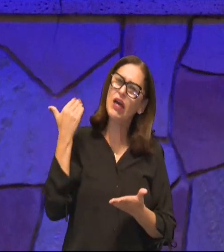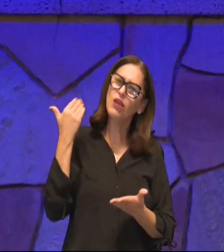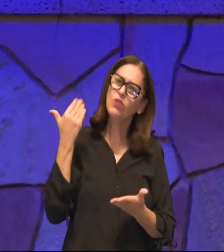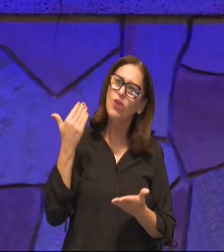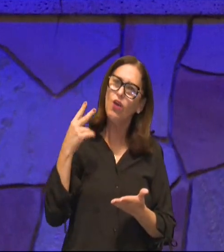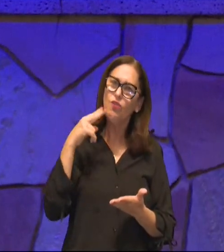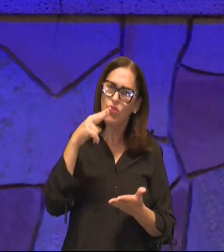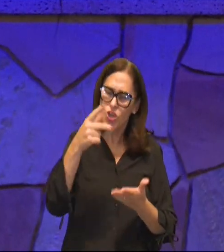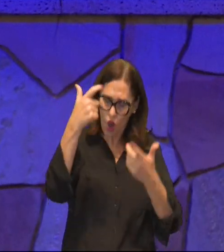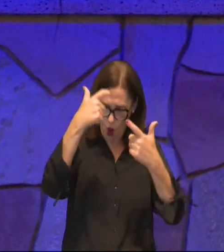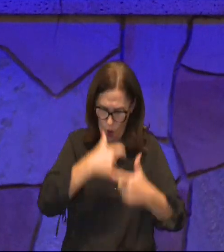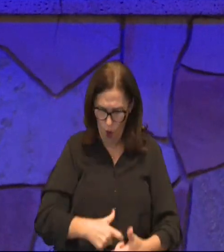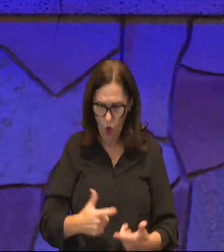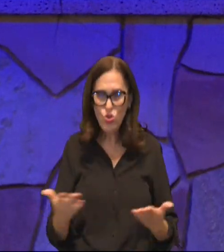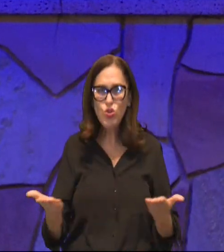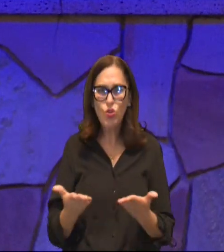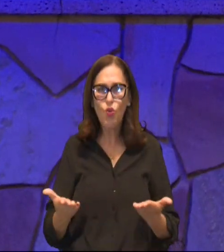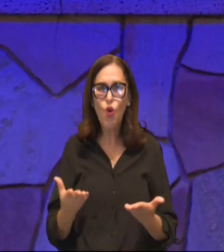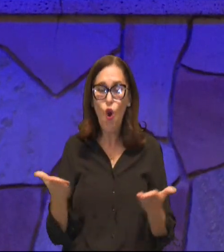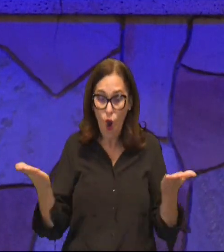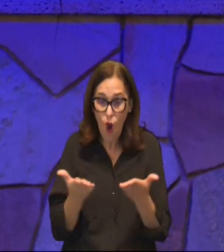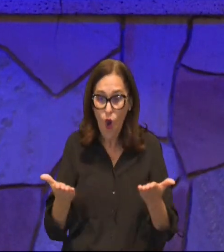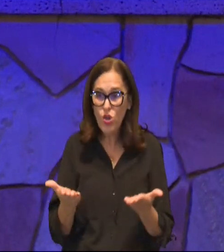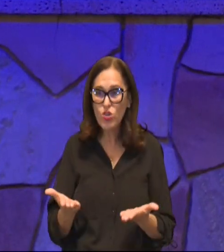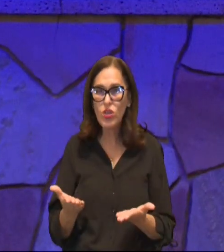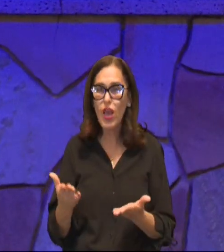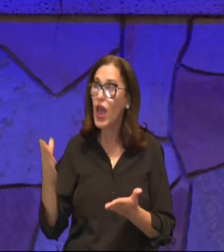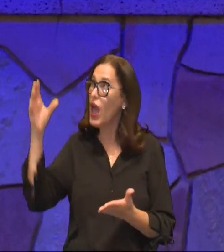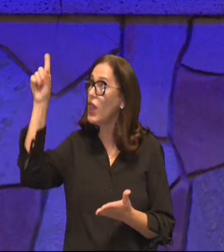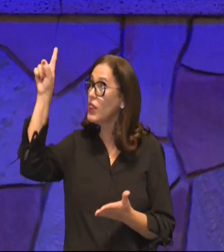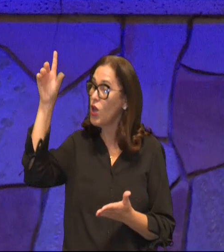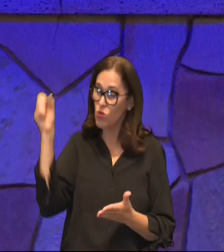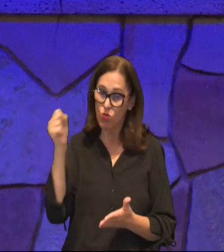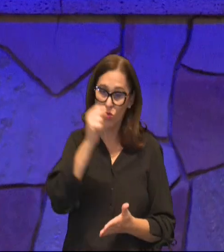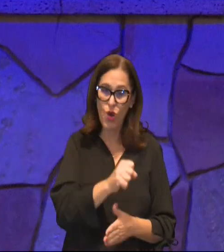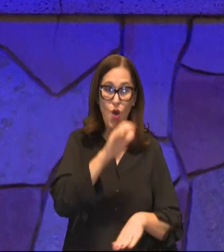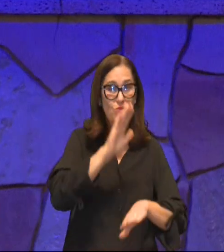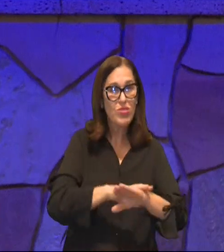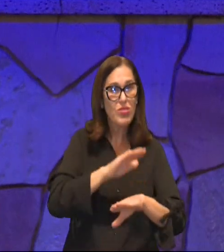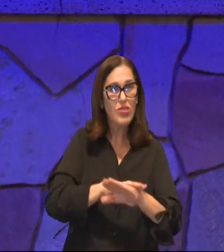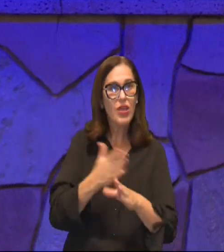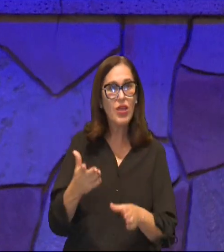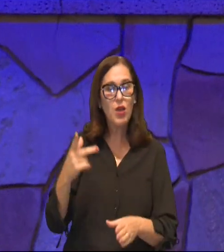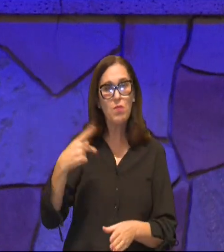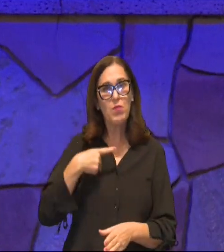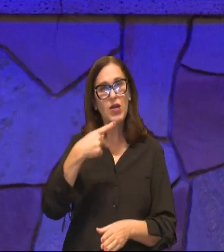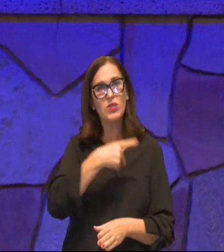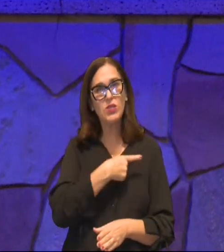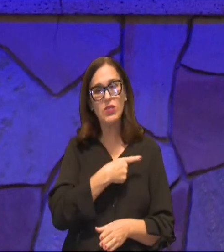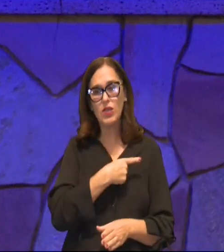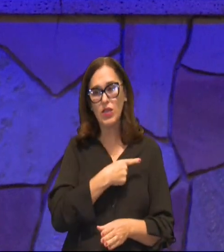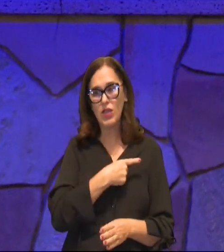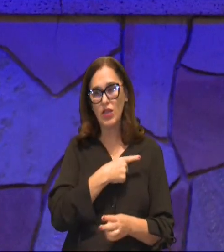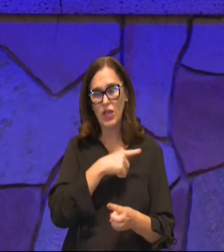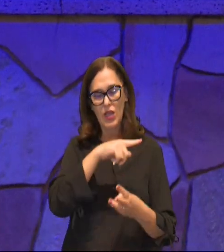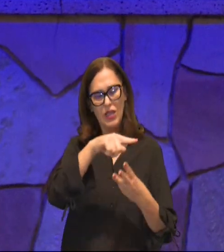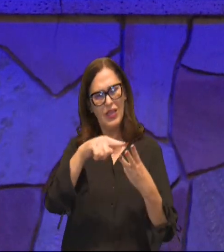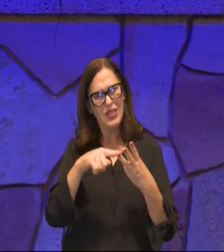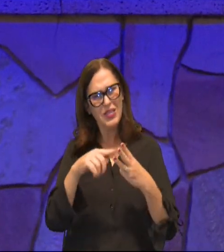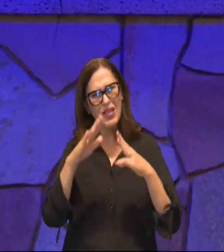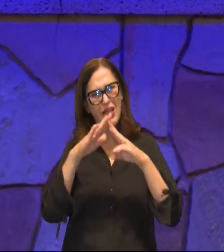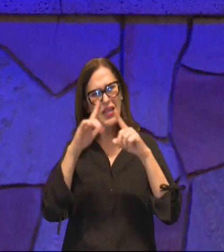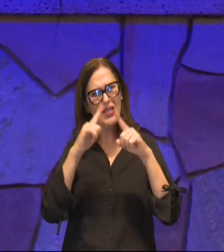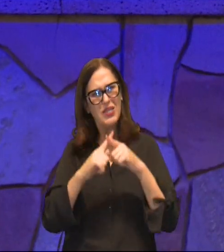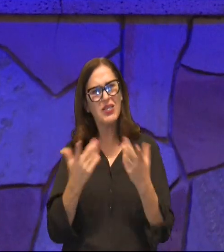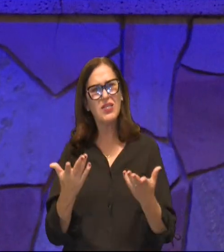quem é você hoje. Hoje eu te coloquei naquele tempo como pastor da 3ª maior igreja do